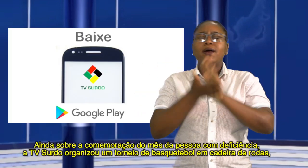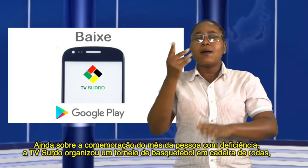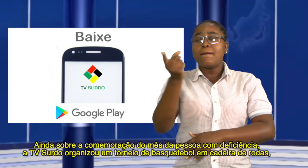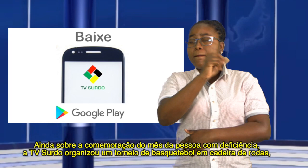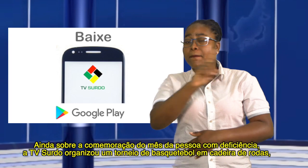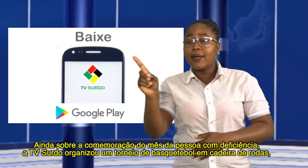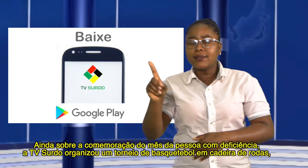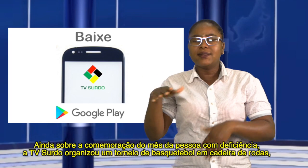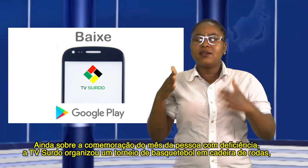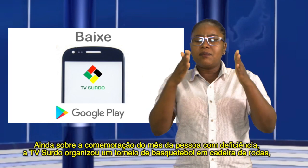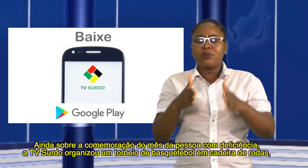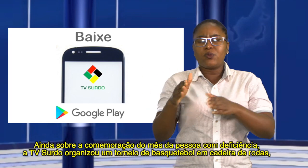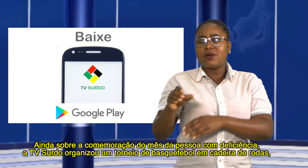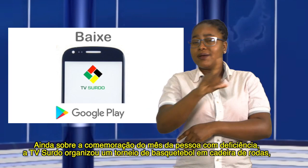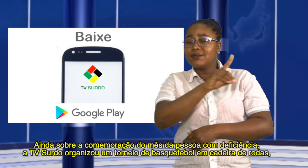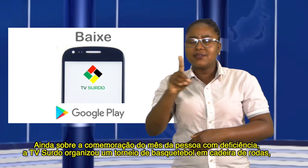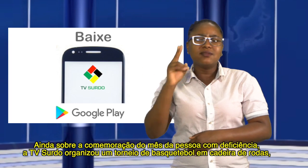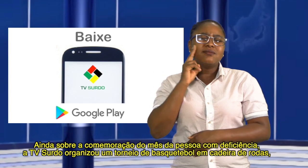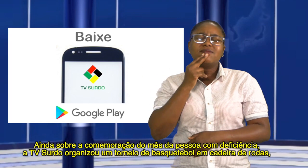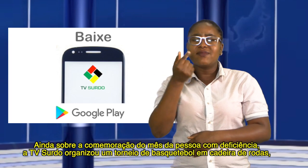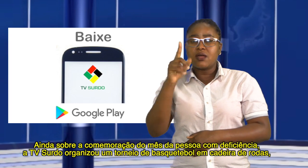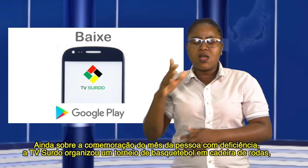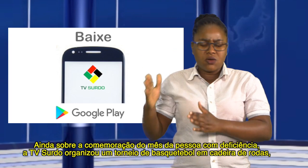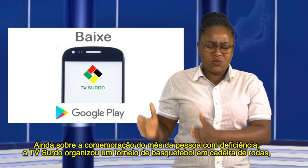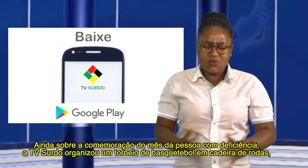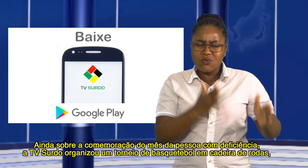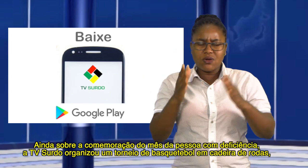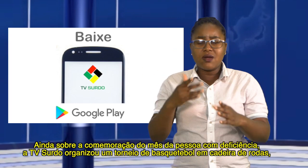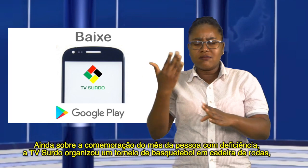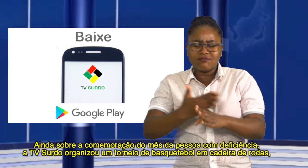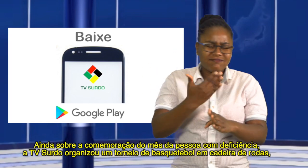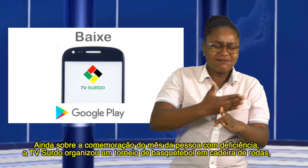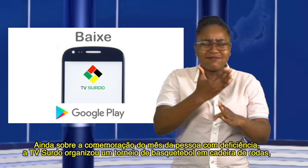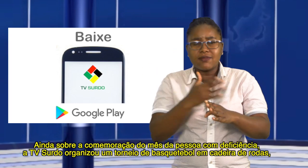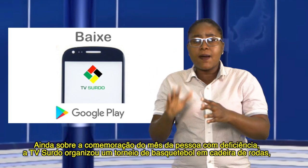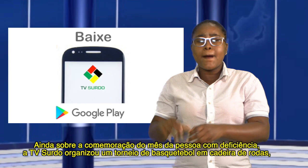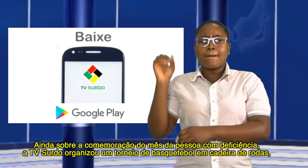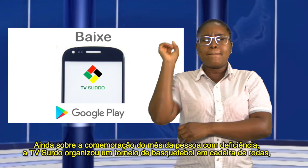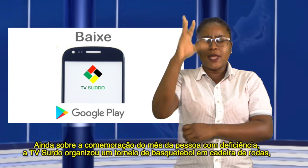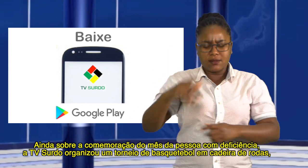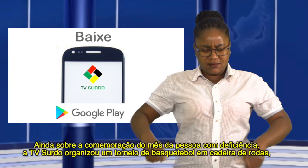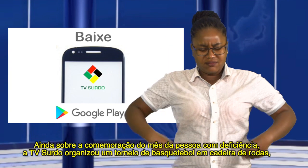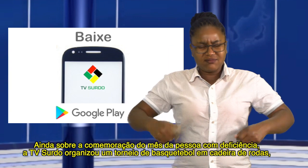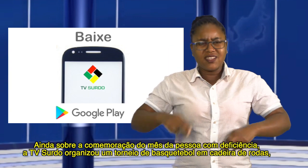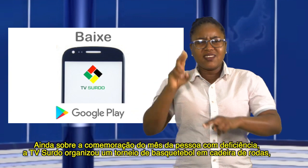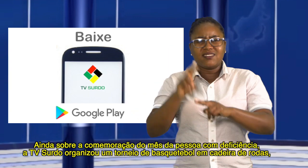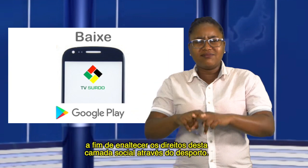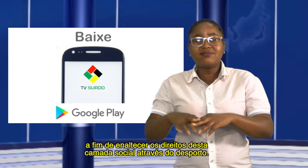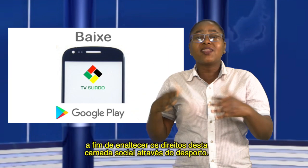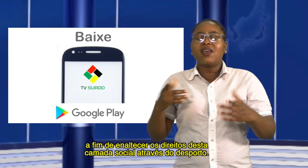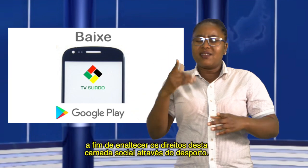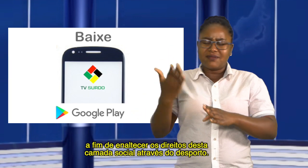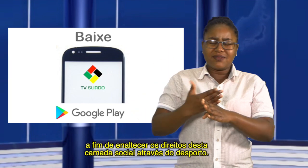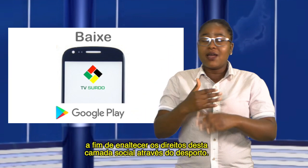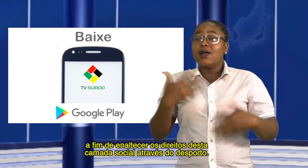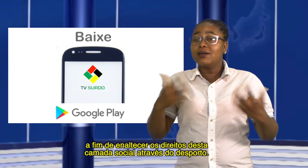Ainda sobre a comemoração do mês da pessoa com deficiência, a TV Surdo organizou um torneio de basquetebol em cadeira de rodas